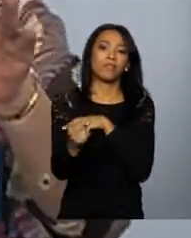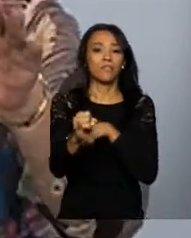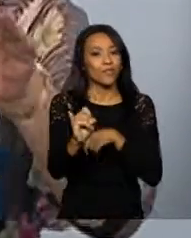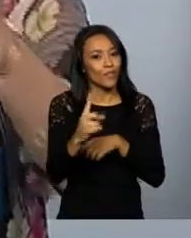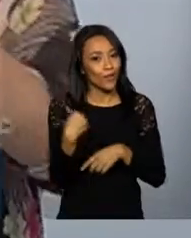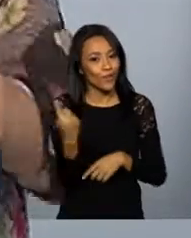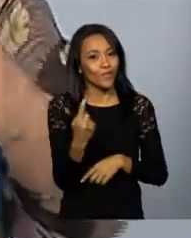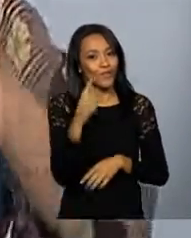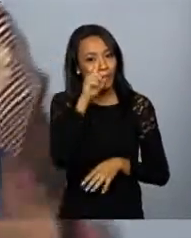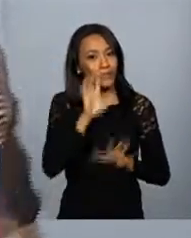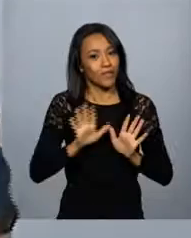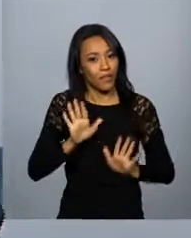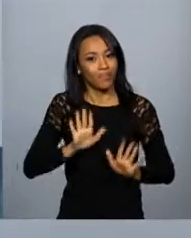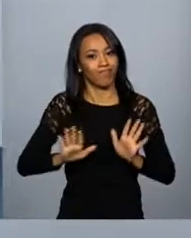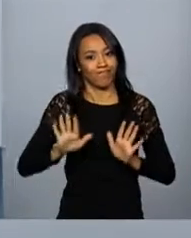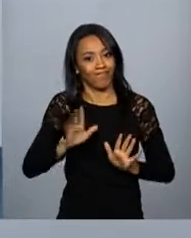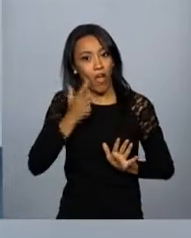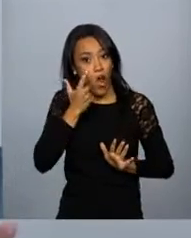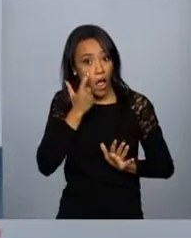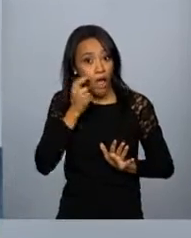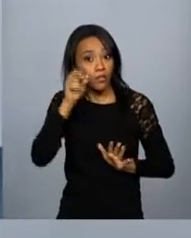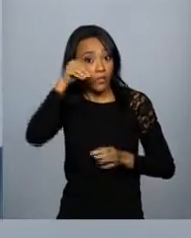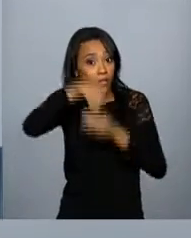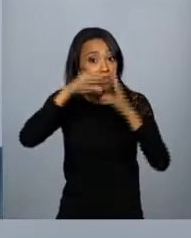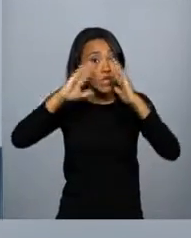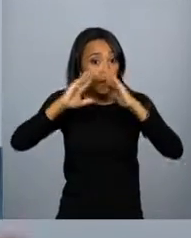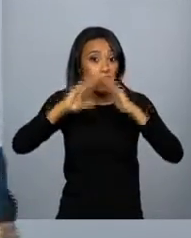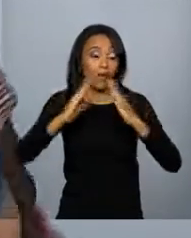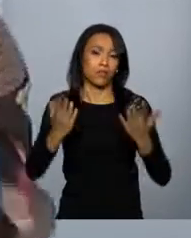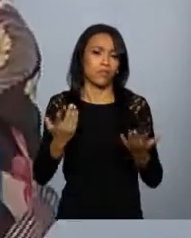de olhar dentro das nossas casas. Sabe por quê?